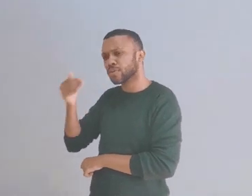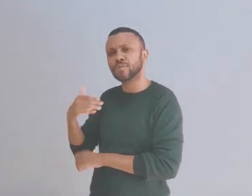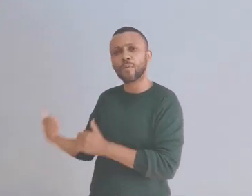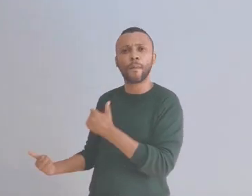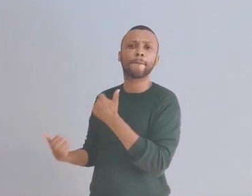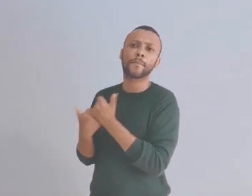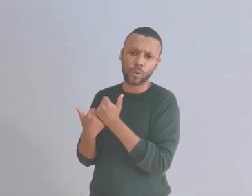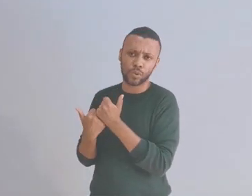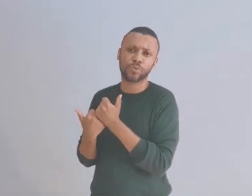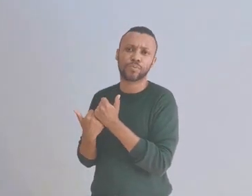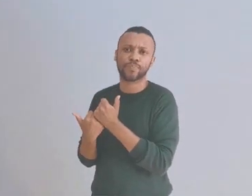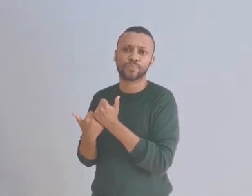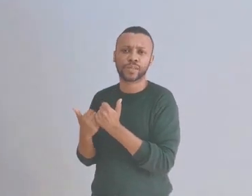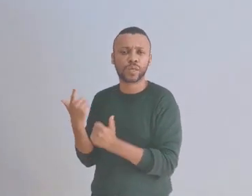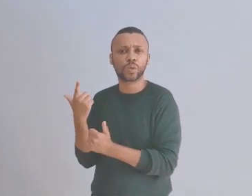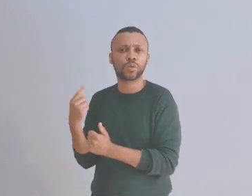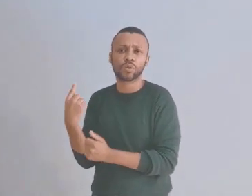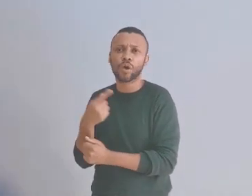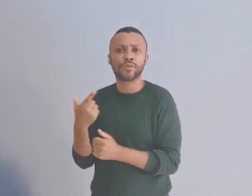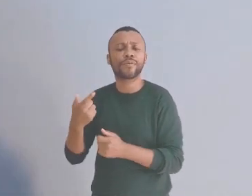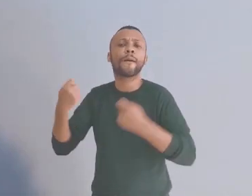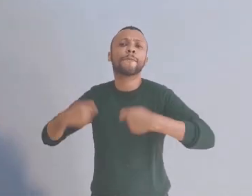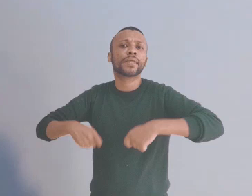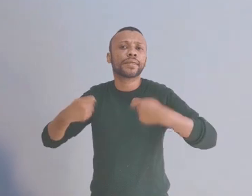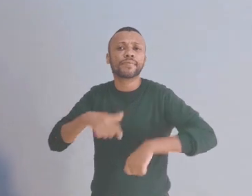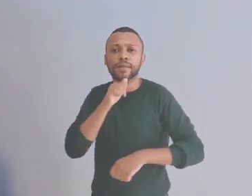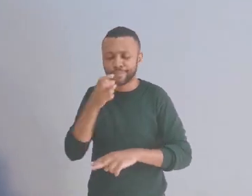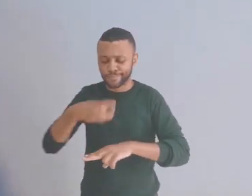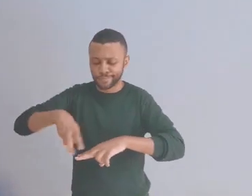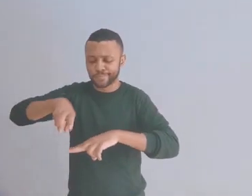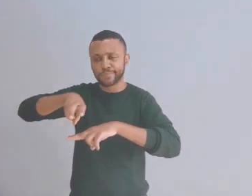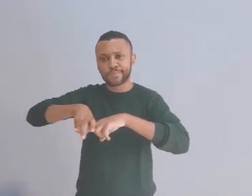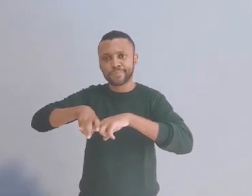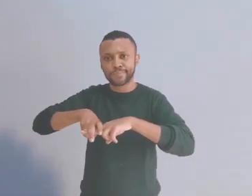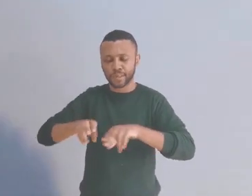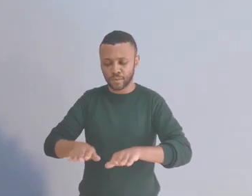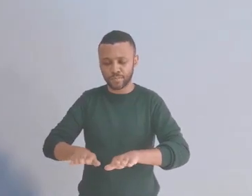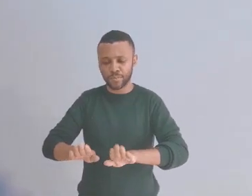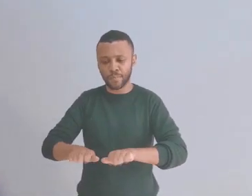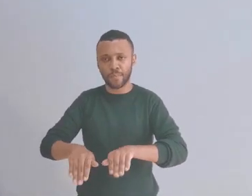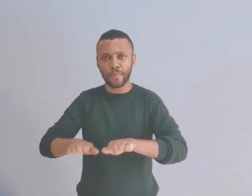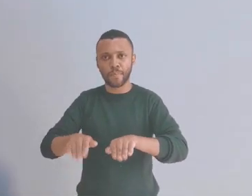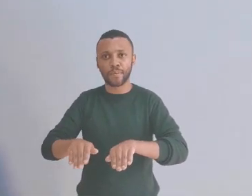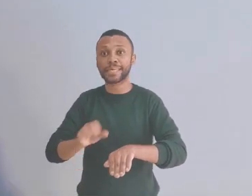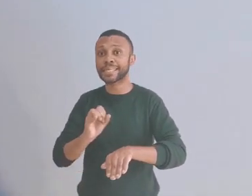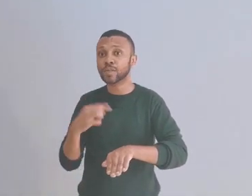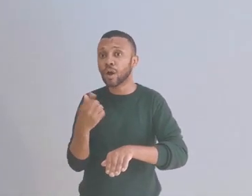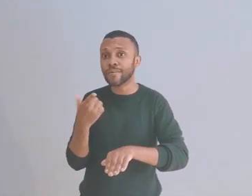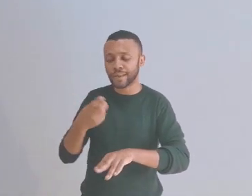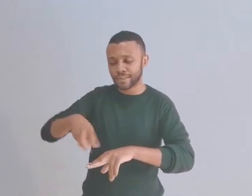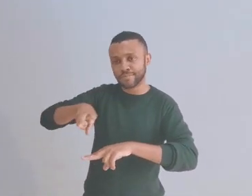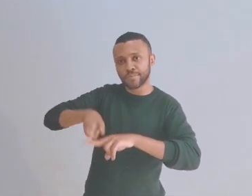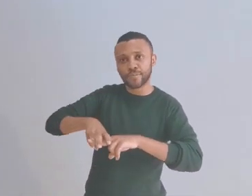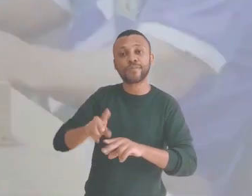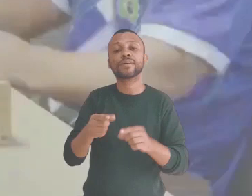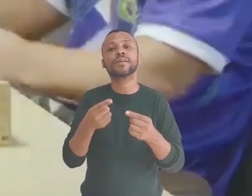precisa. Sim, para sentar com o apoio do pé. Para ficar, senão a gente assim, os estudos já falam, se a gente não ficar com o pé a balançar, vamos fazer um desafio para